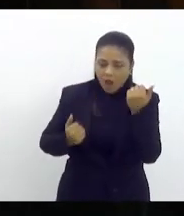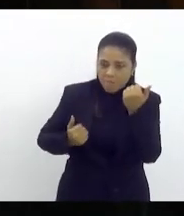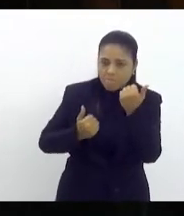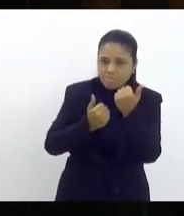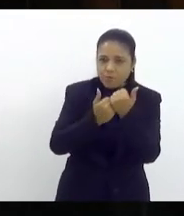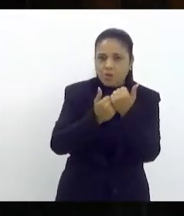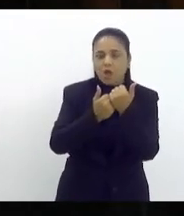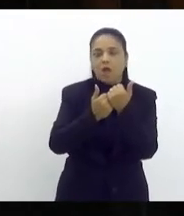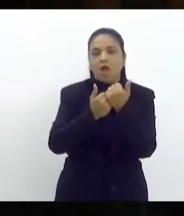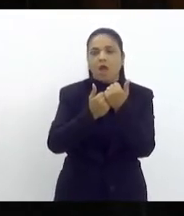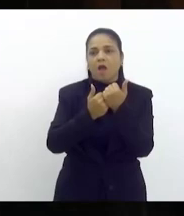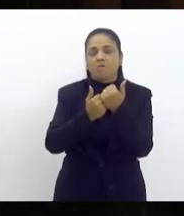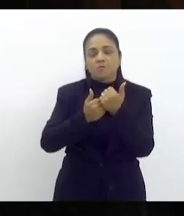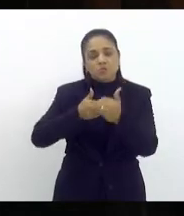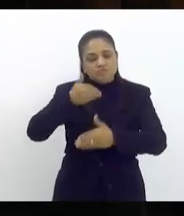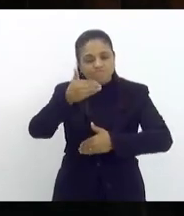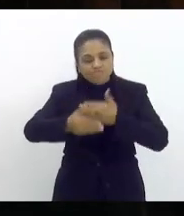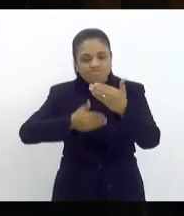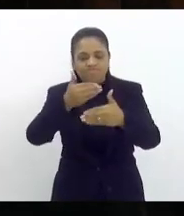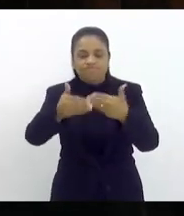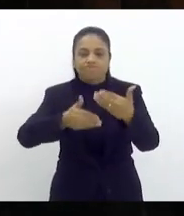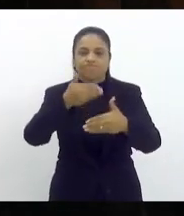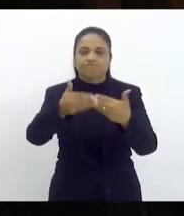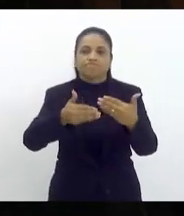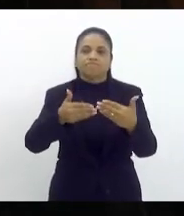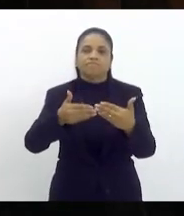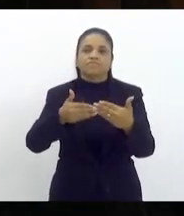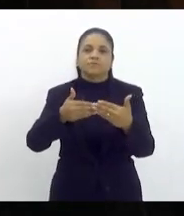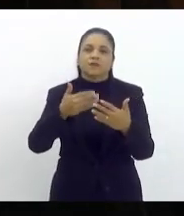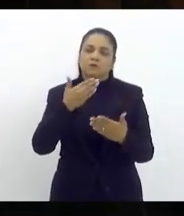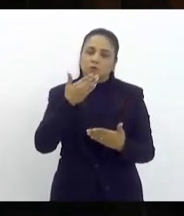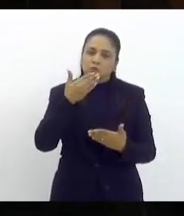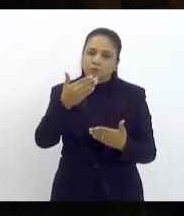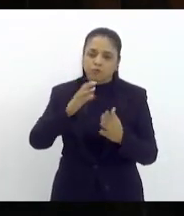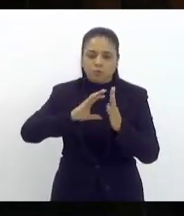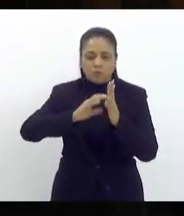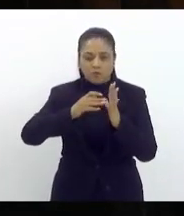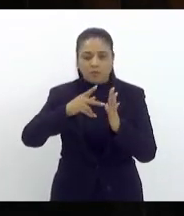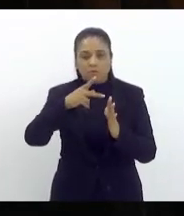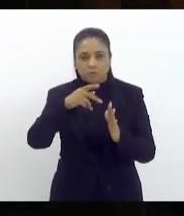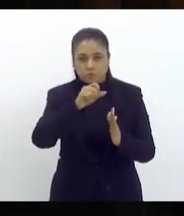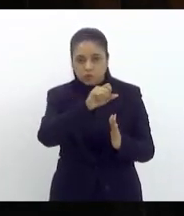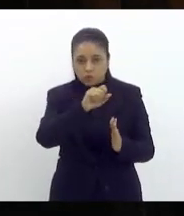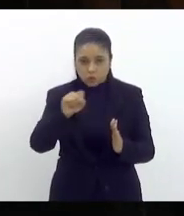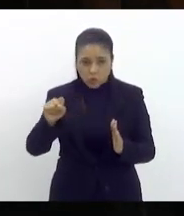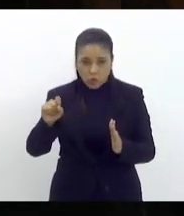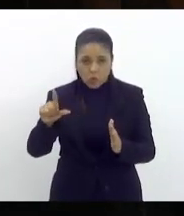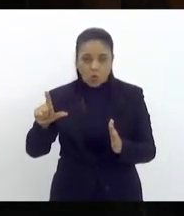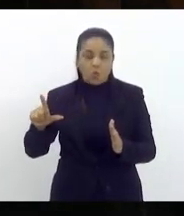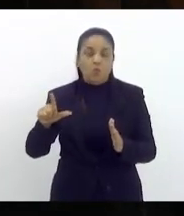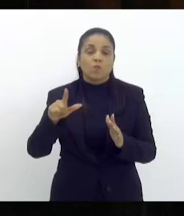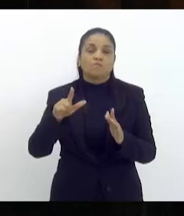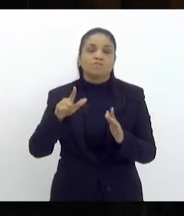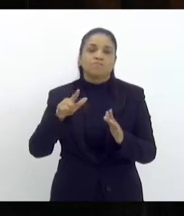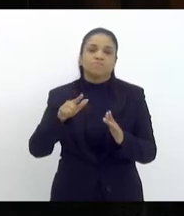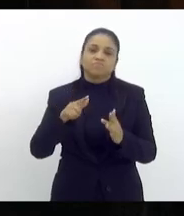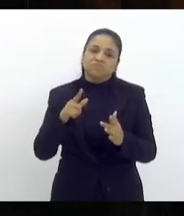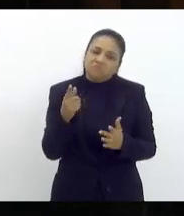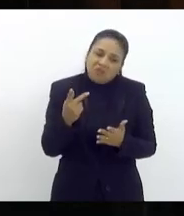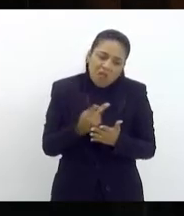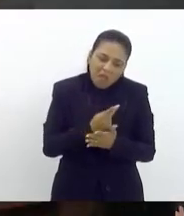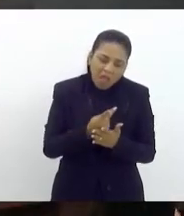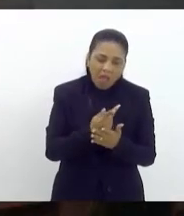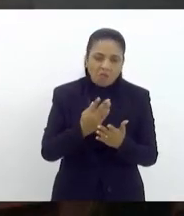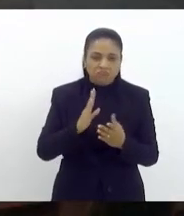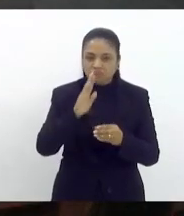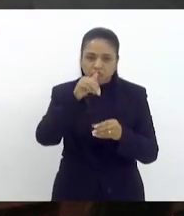seja de oposição possa avançar então fica aqui o apelo a bancada do pessoal acho um erro caminhar da forma como adiantaram aqui